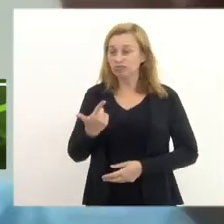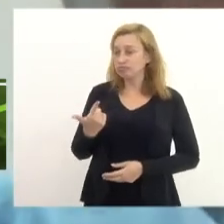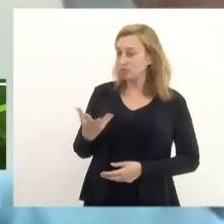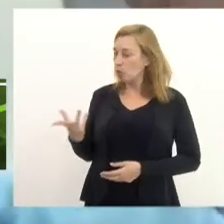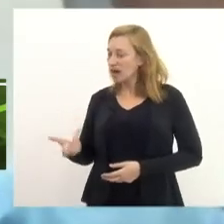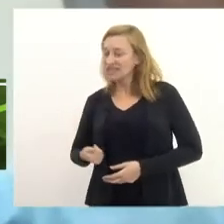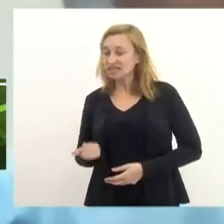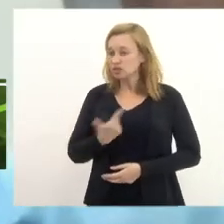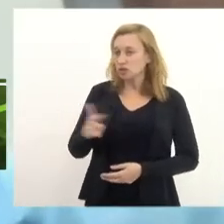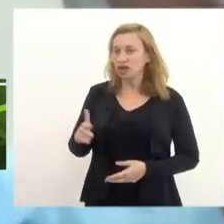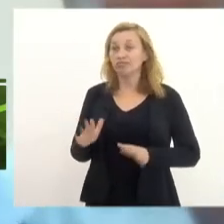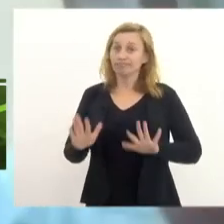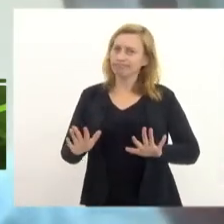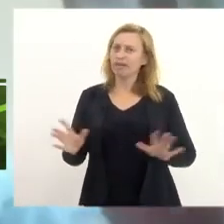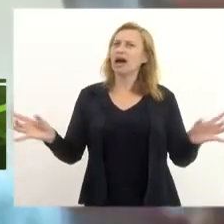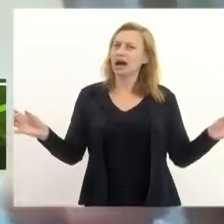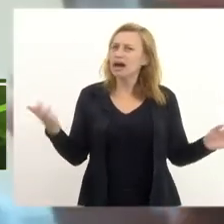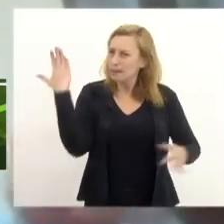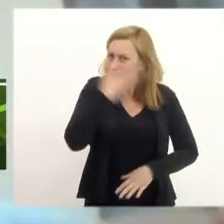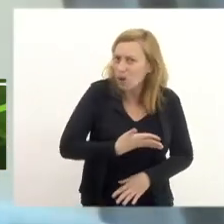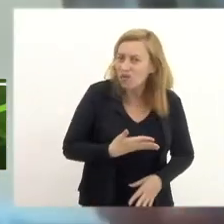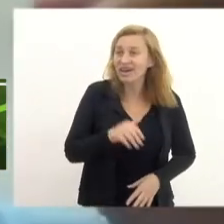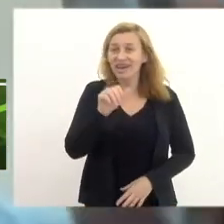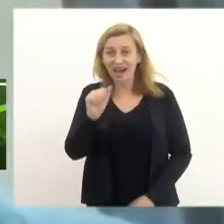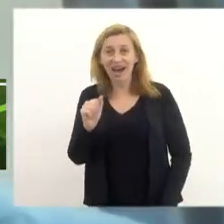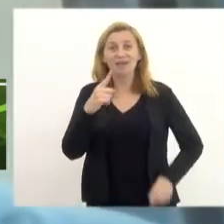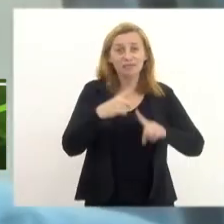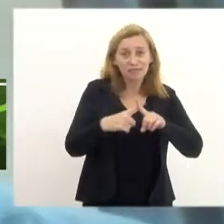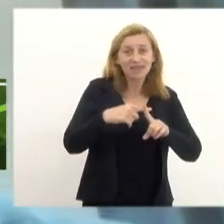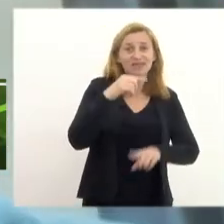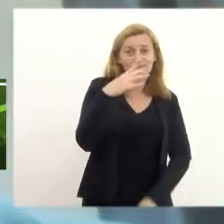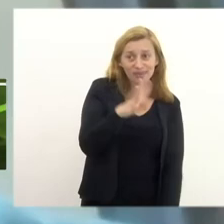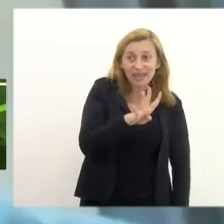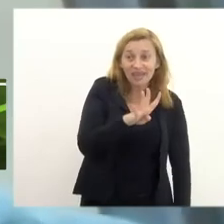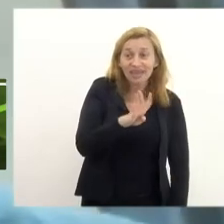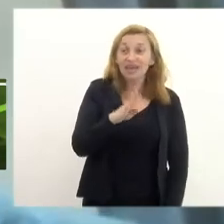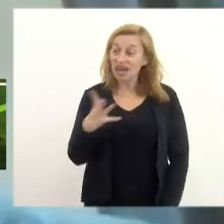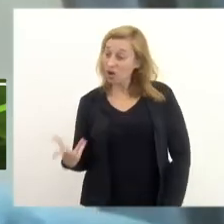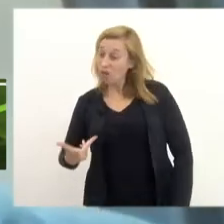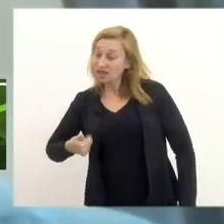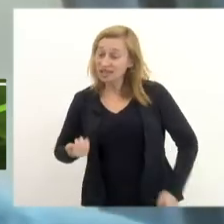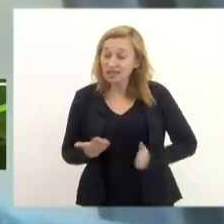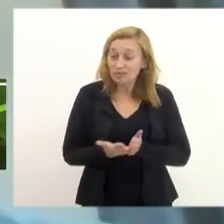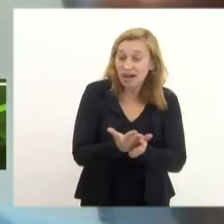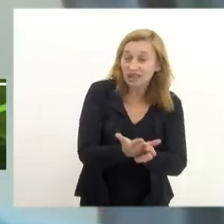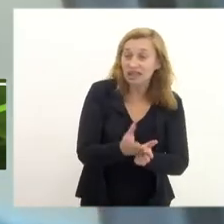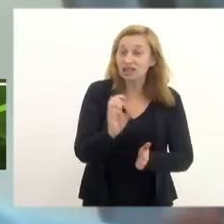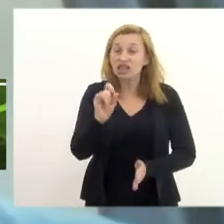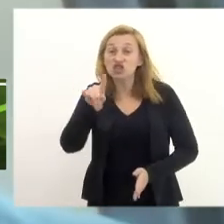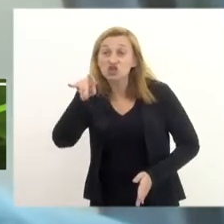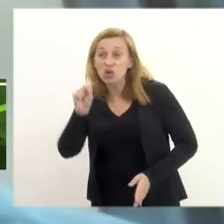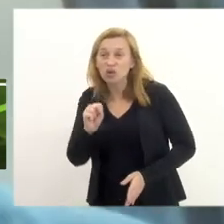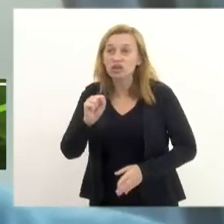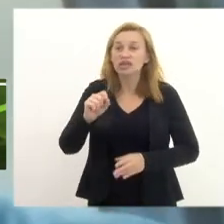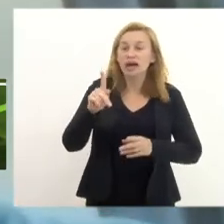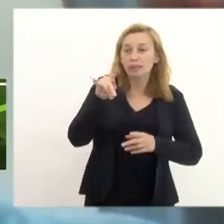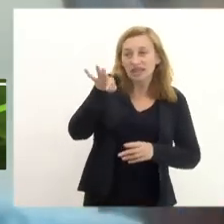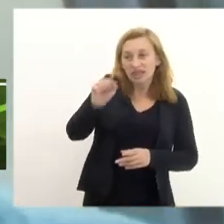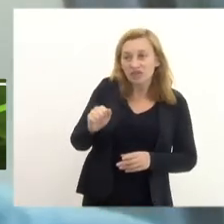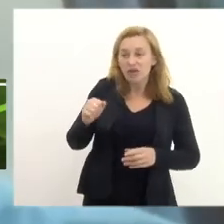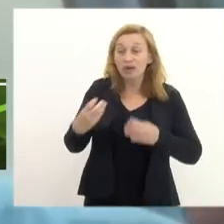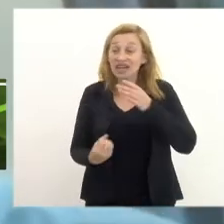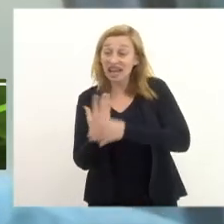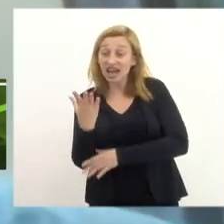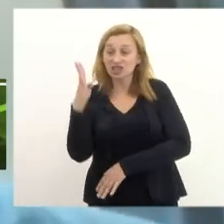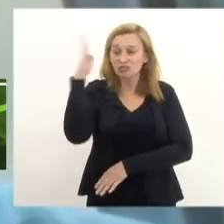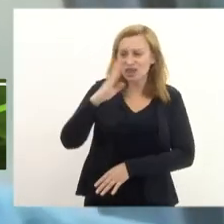qualidade. Está provado por A mais B que a qualidade das embarcações, das sondas, das plataformas feitas no Brasil é de